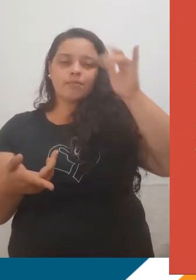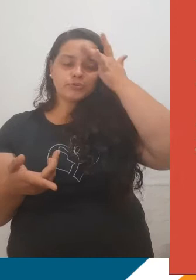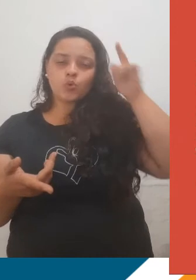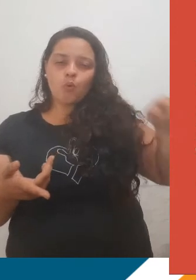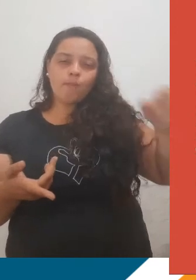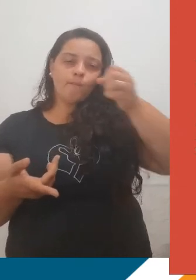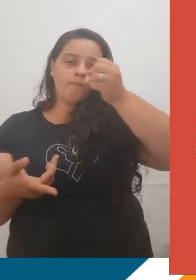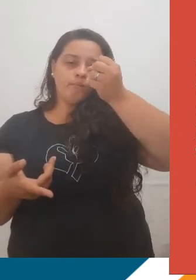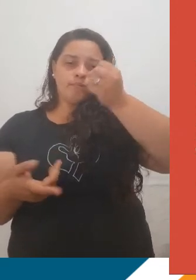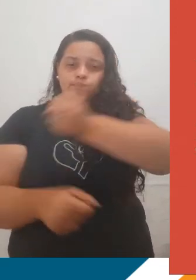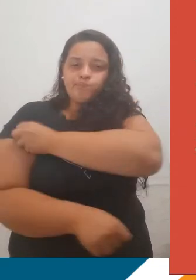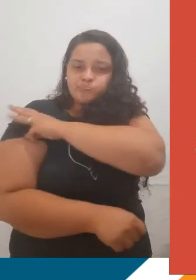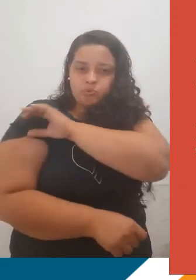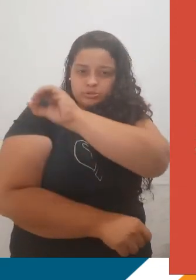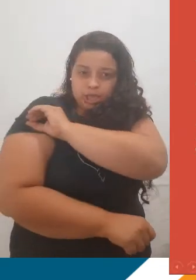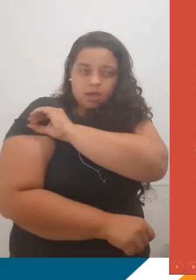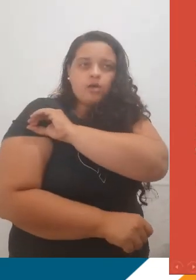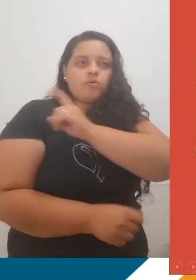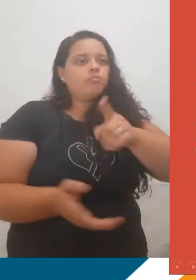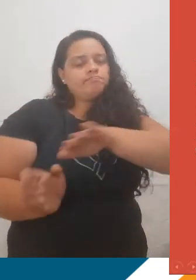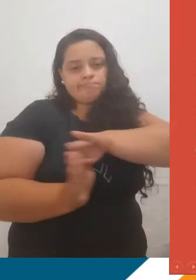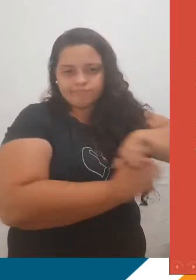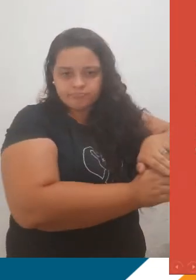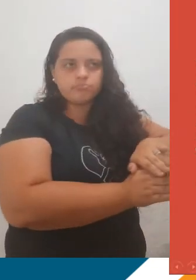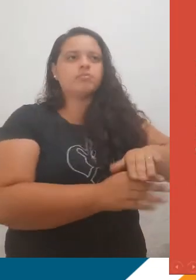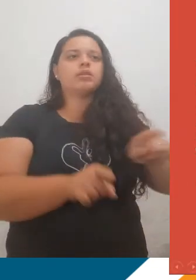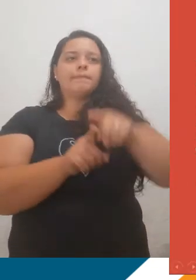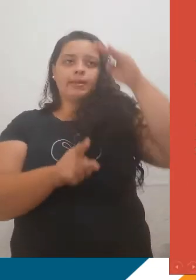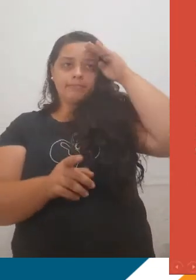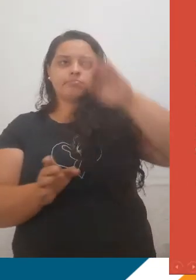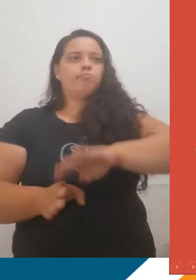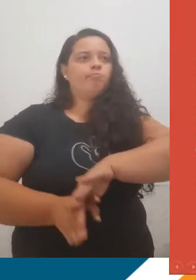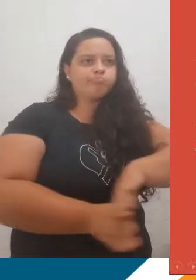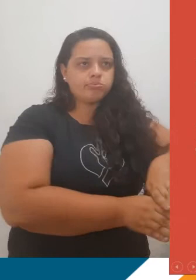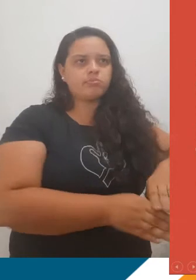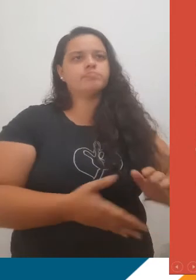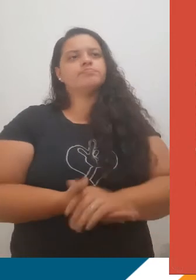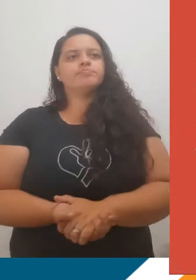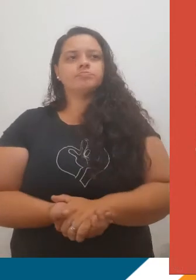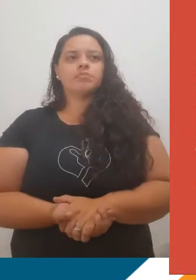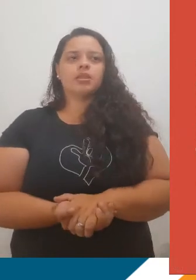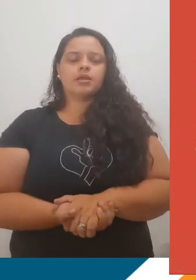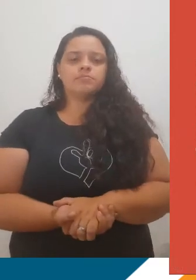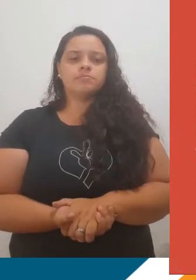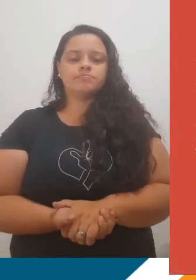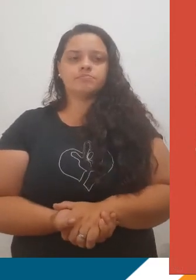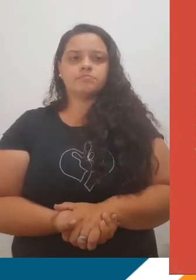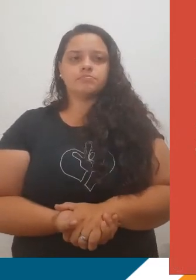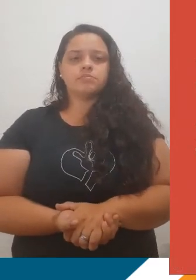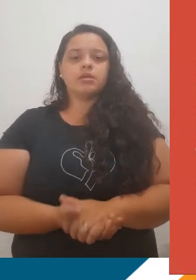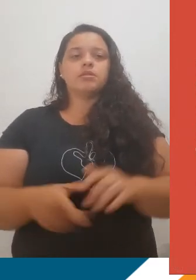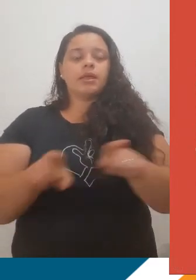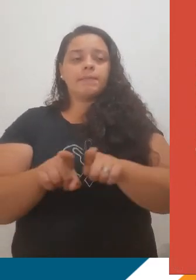vai excluir esses grupos da participação política. Dentro desse contexto de construção de um novo Estado democrático,